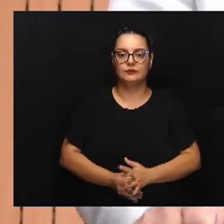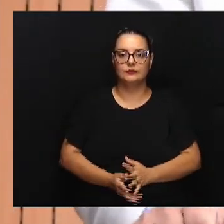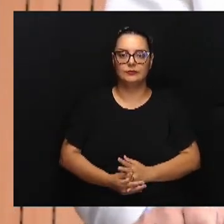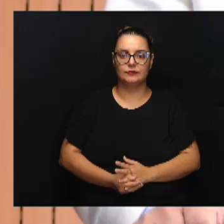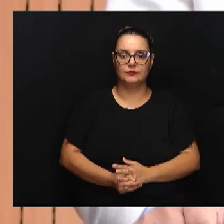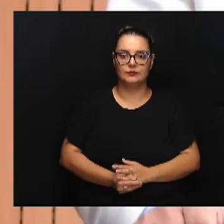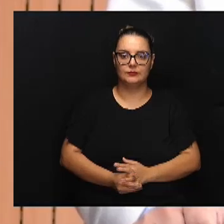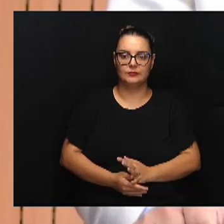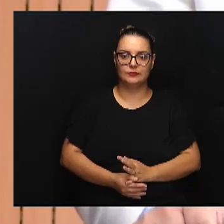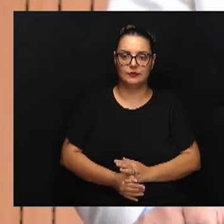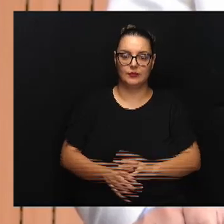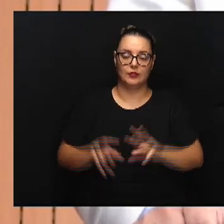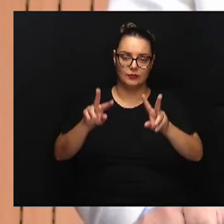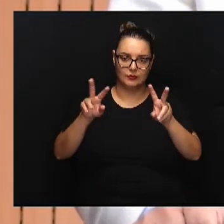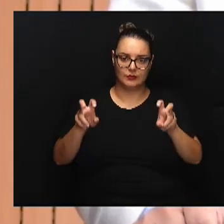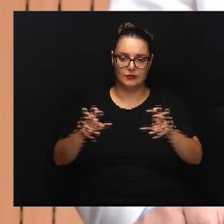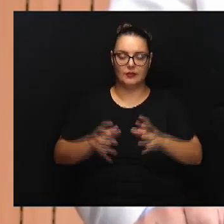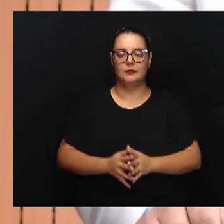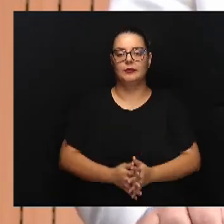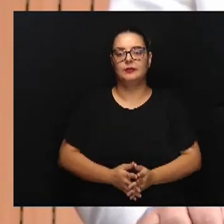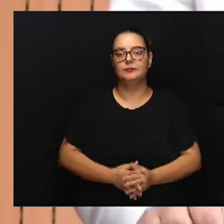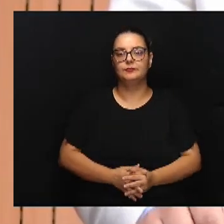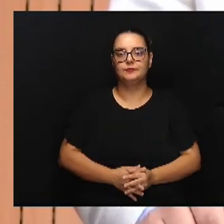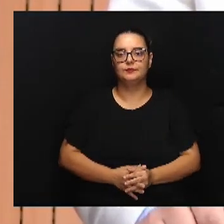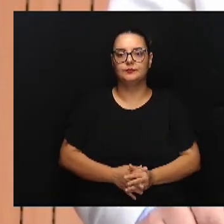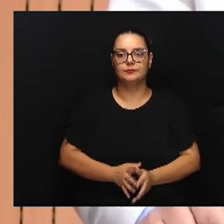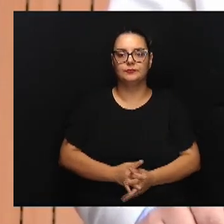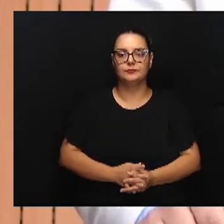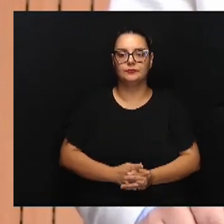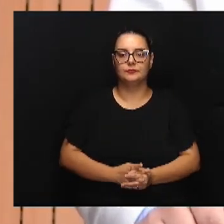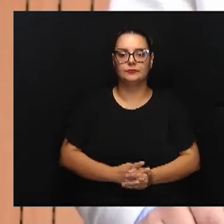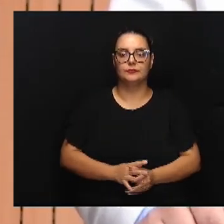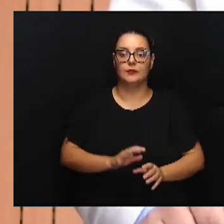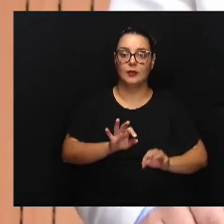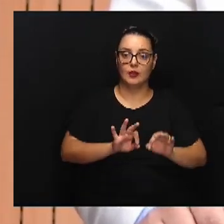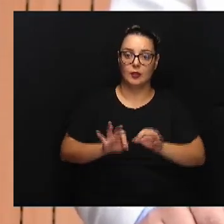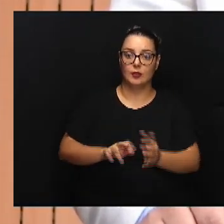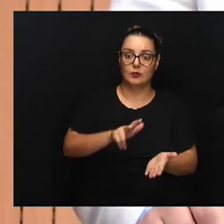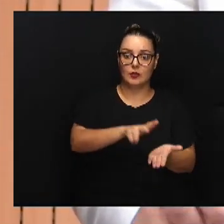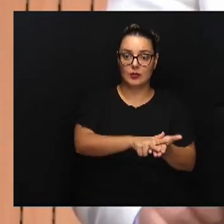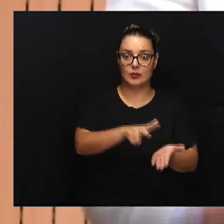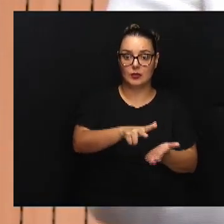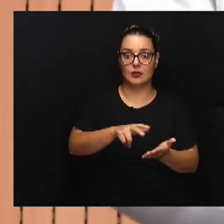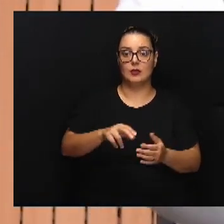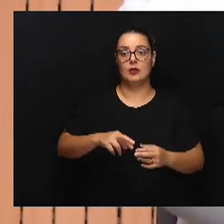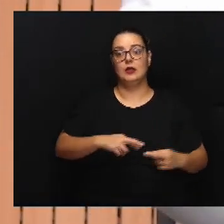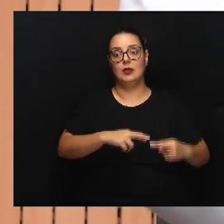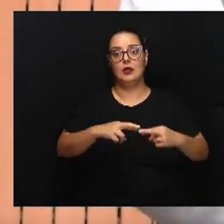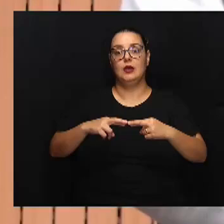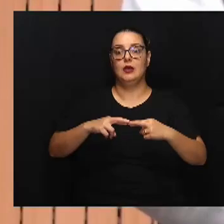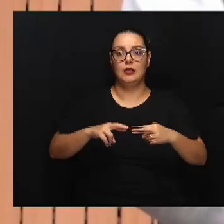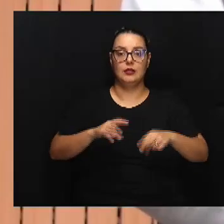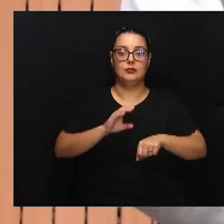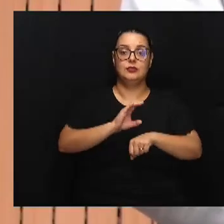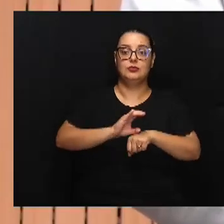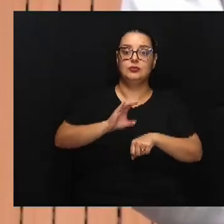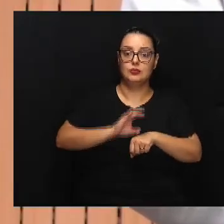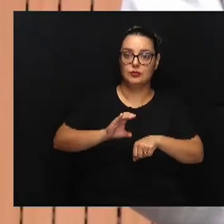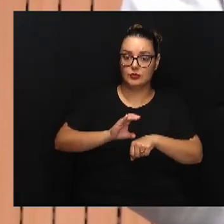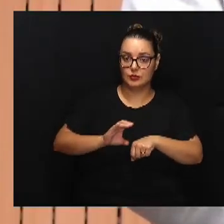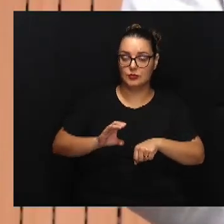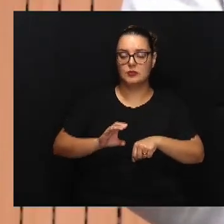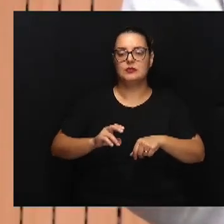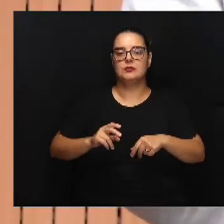sobre o projeto que regulamenta a Rede Nacional de Cursinhos Populares.